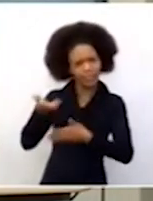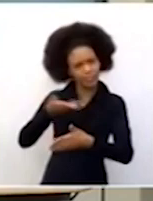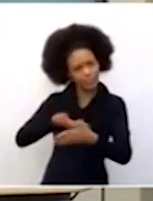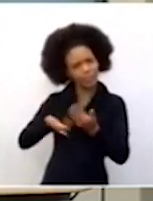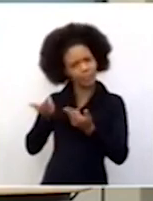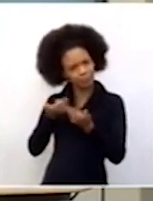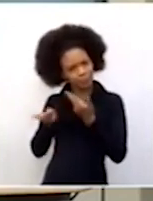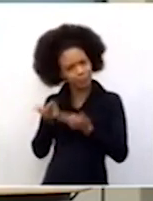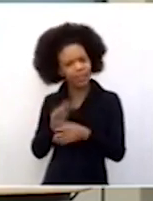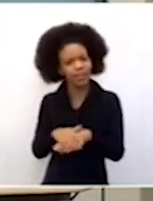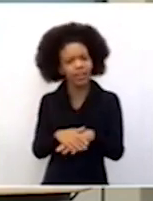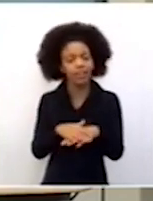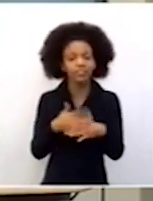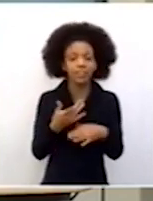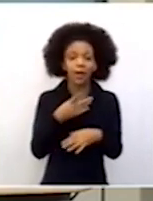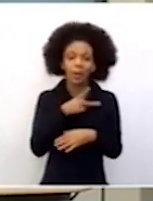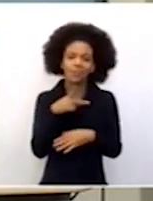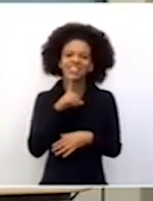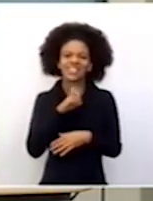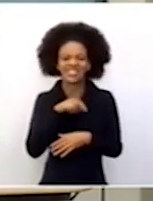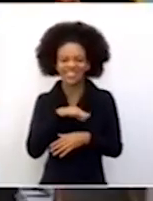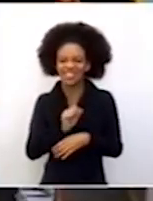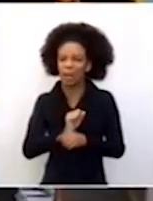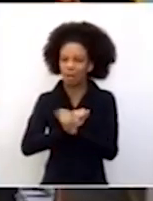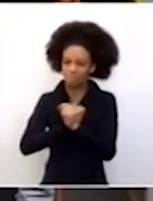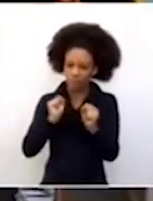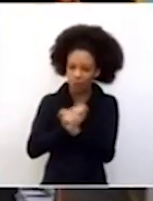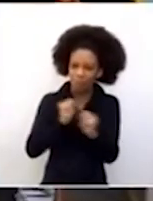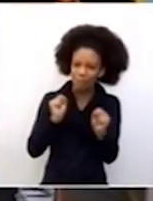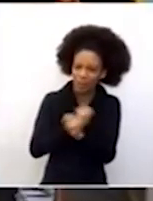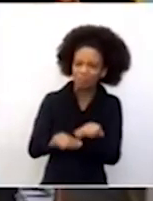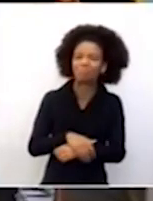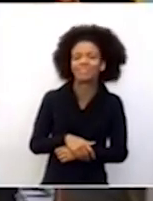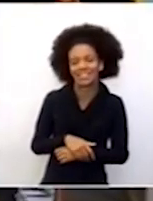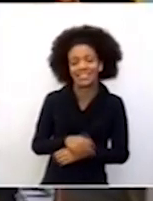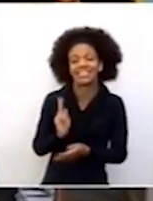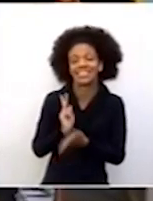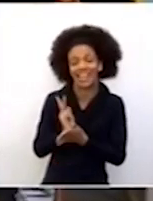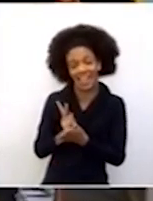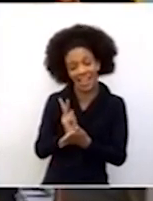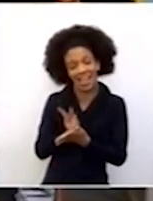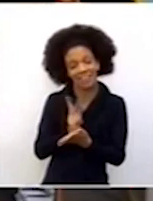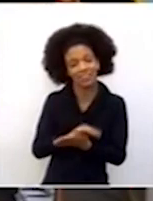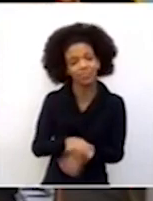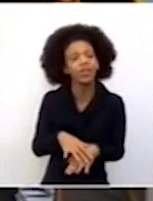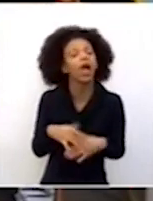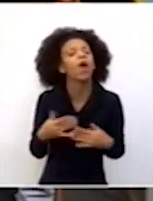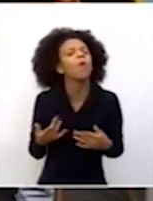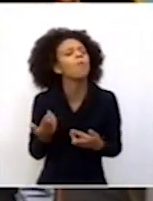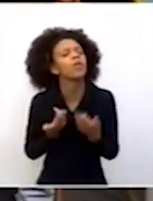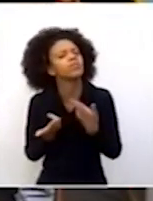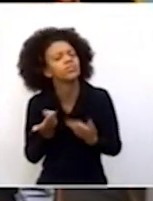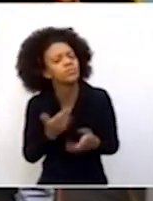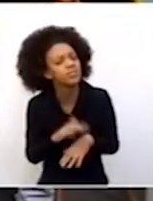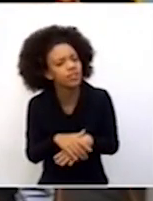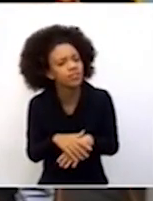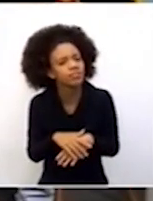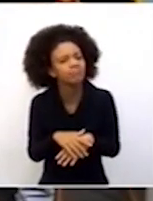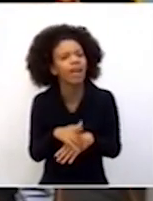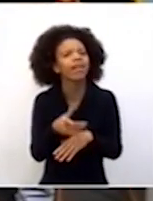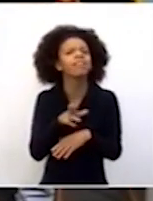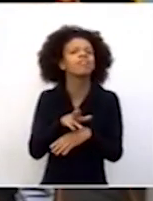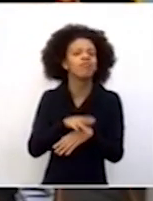como diz a professora Denise, bombou, né, Denise? Bombando sempre. Quais são os comentários, professoras, que eles teceram